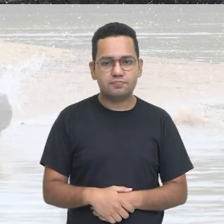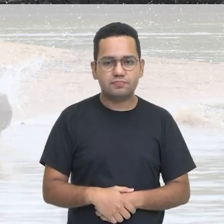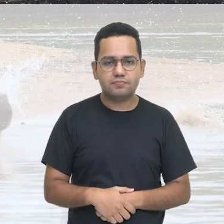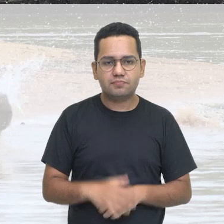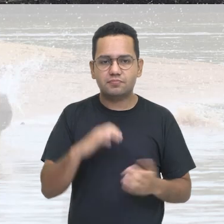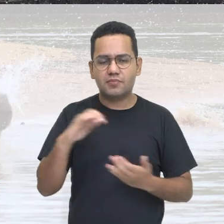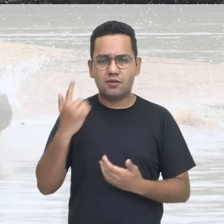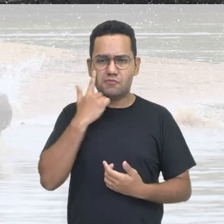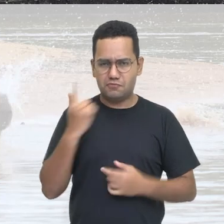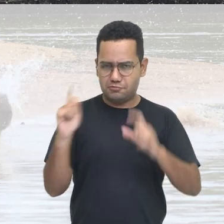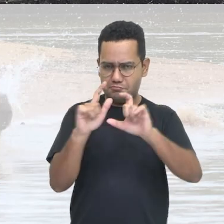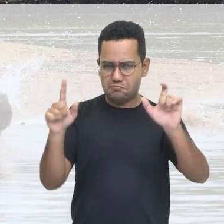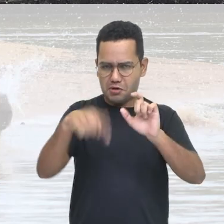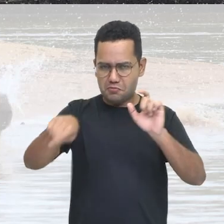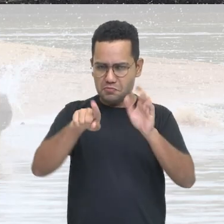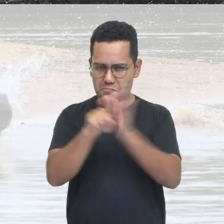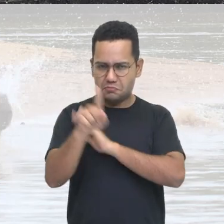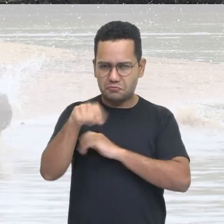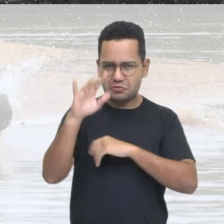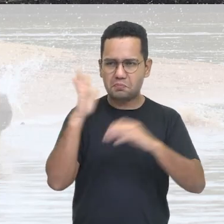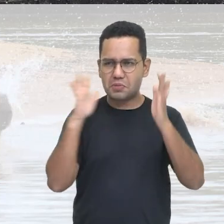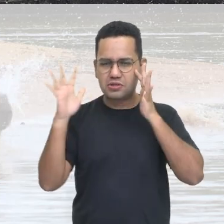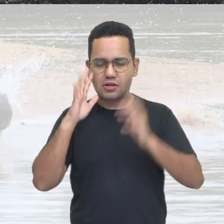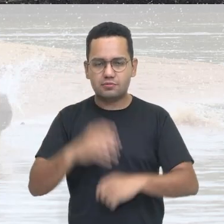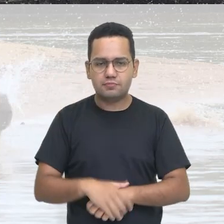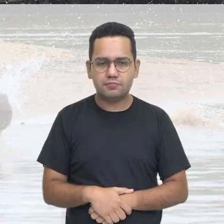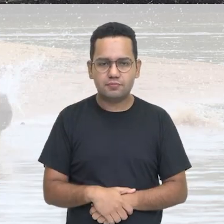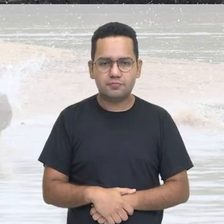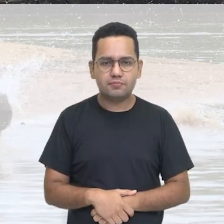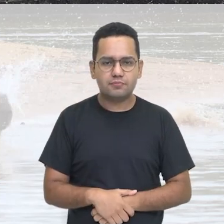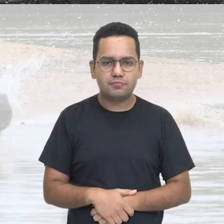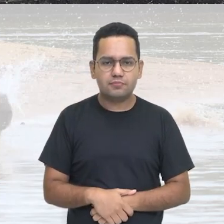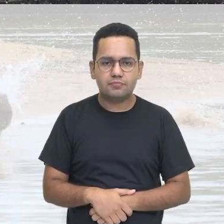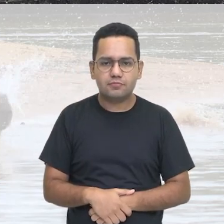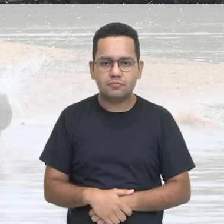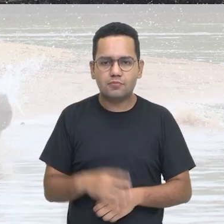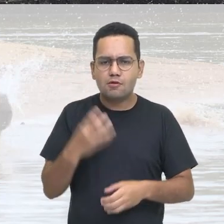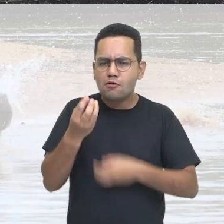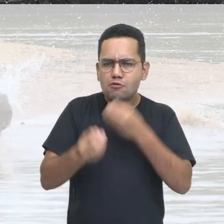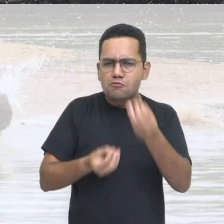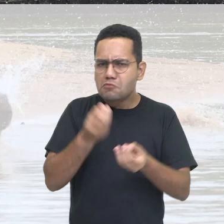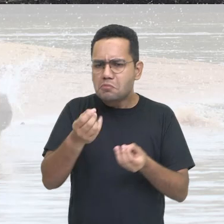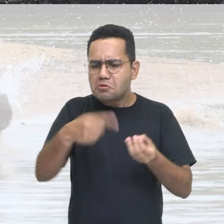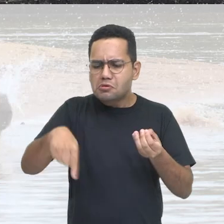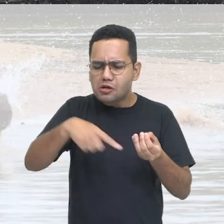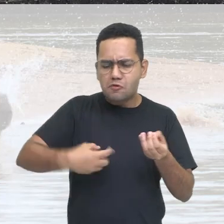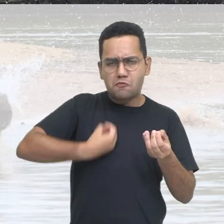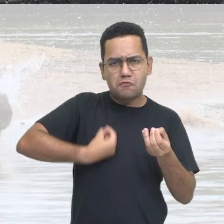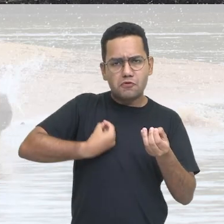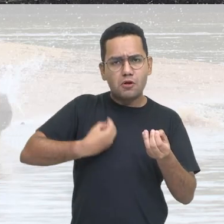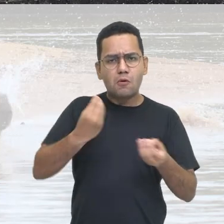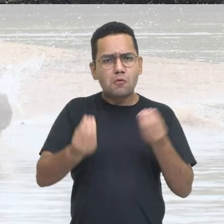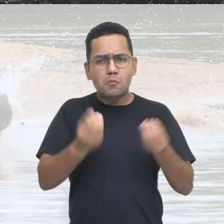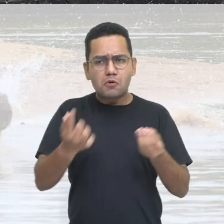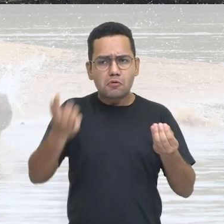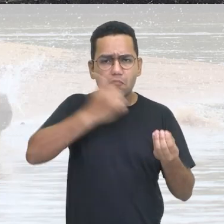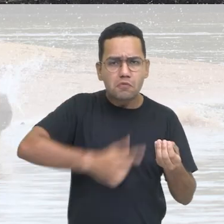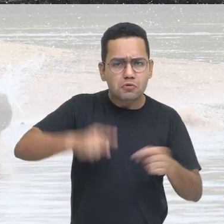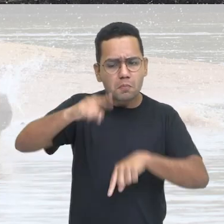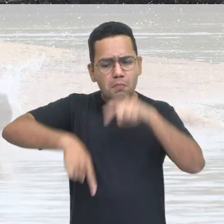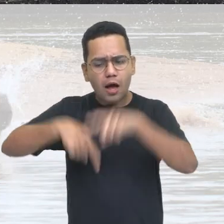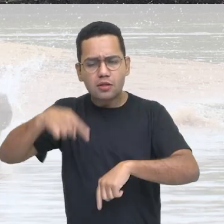ó como que eles vão sobreviver como que vão obter recursos como alimentação por